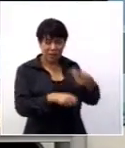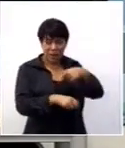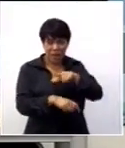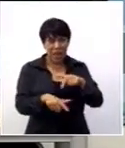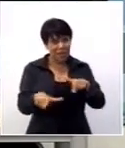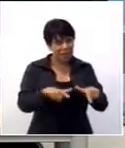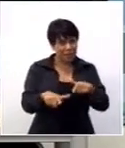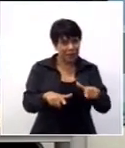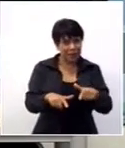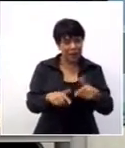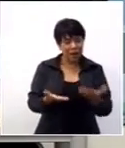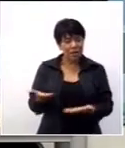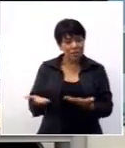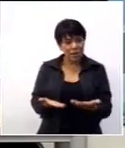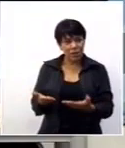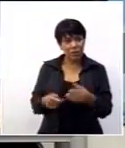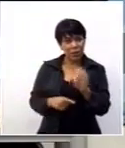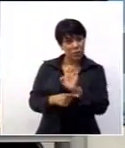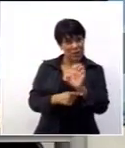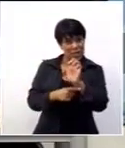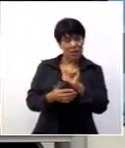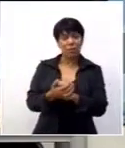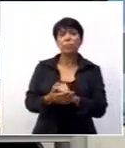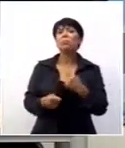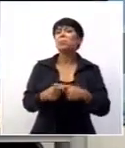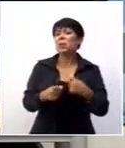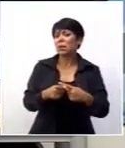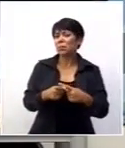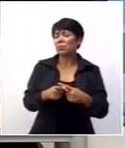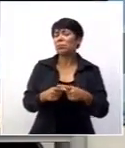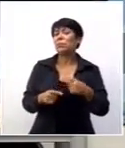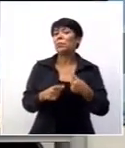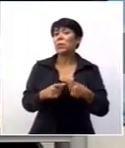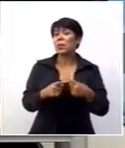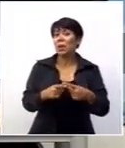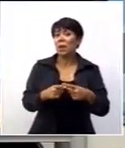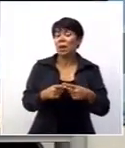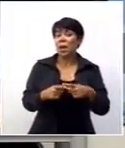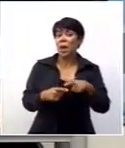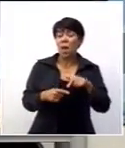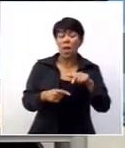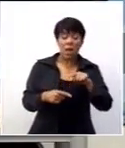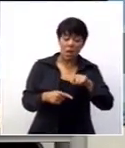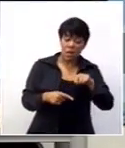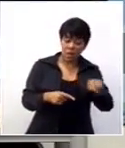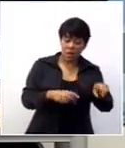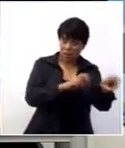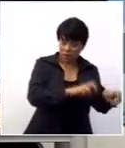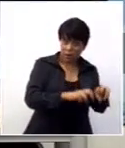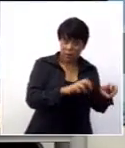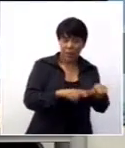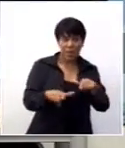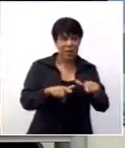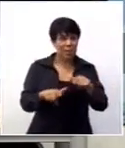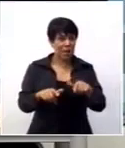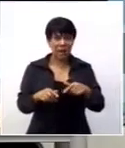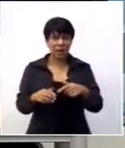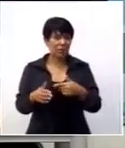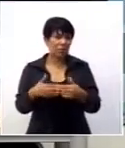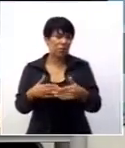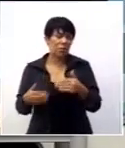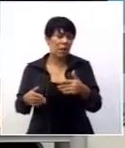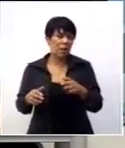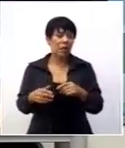para esse Estado? Por que que ele trabalha para esse Estado? Porque ele não está trabalhando para qualquer pessoa, não é um político qualquer, não é